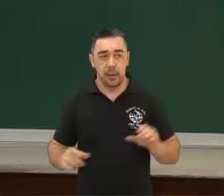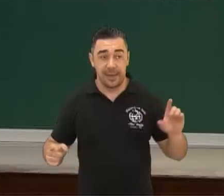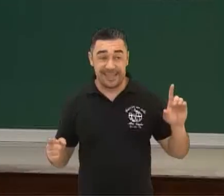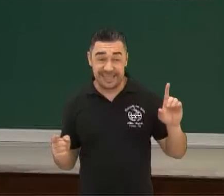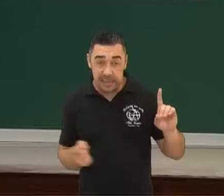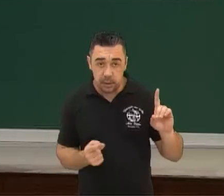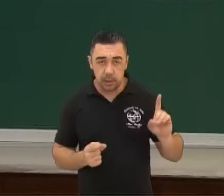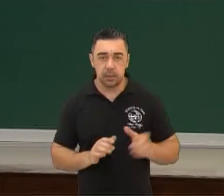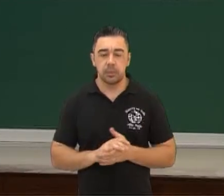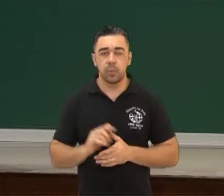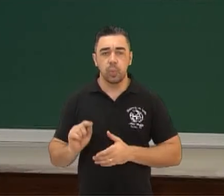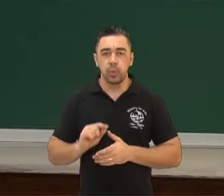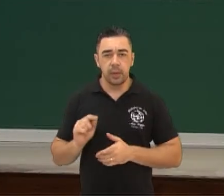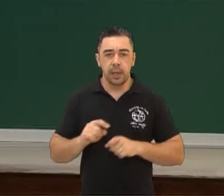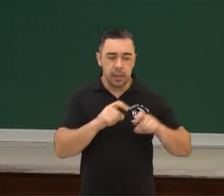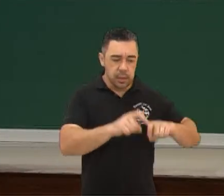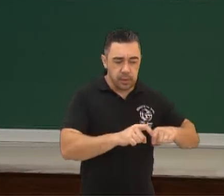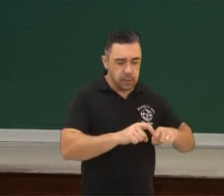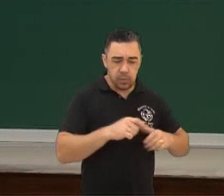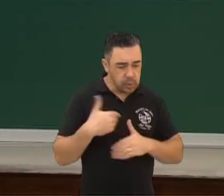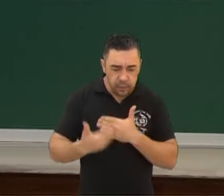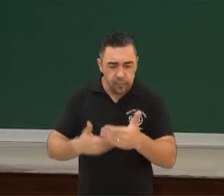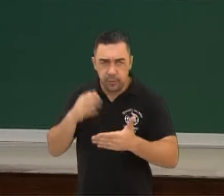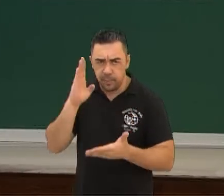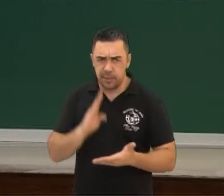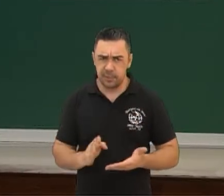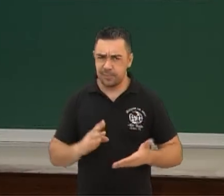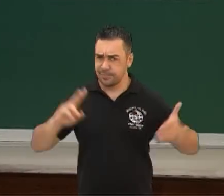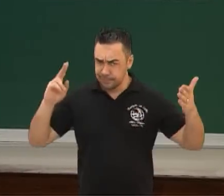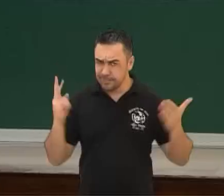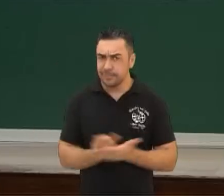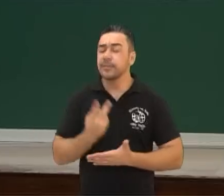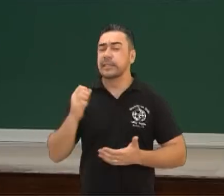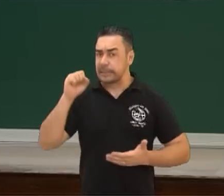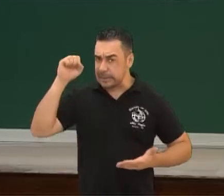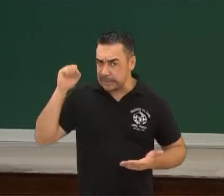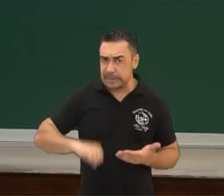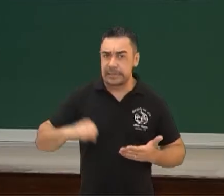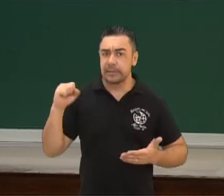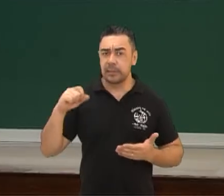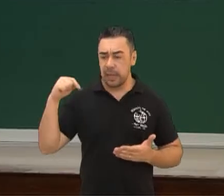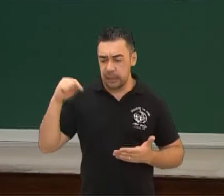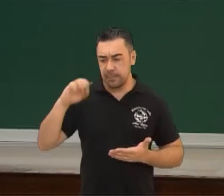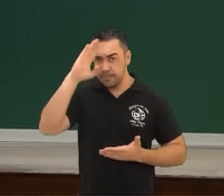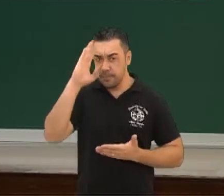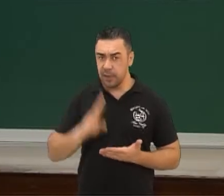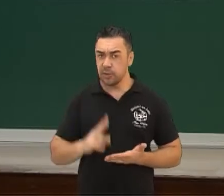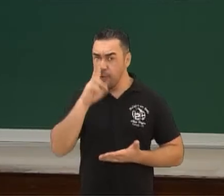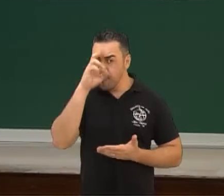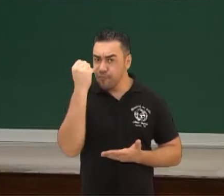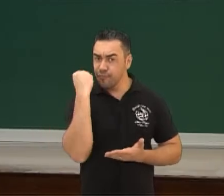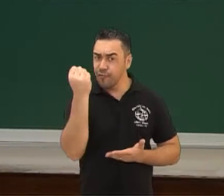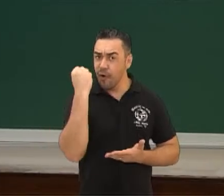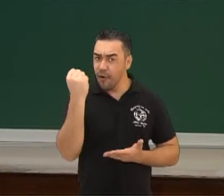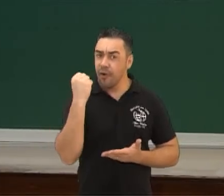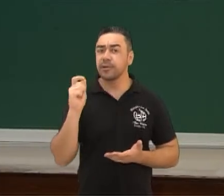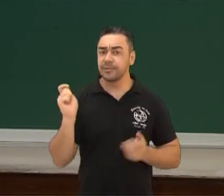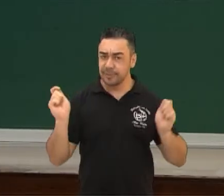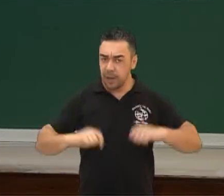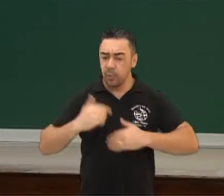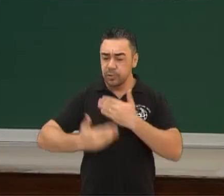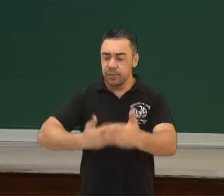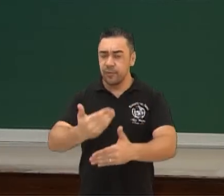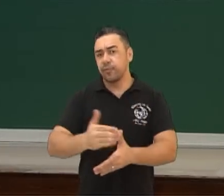o agronegócio não se desenvolveu no Brasil. Se desenvolveu, sim, né? Nós temos grandes áreas aí no